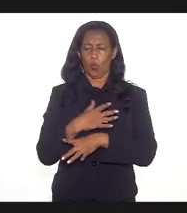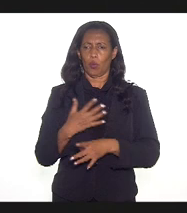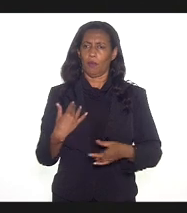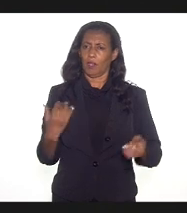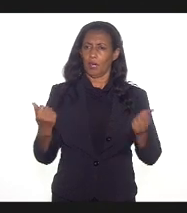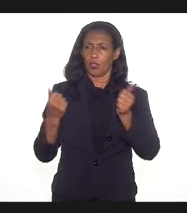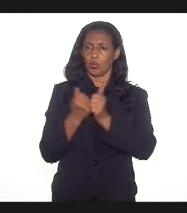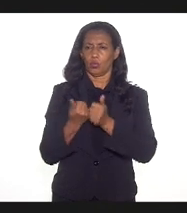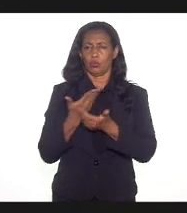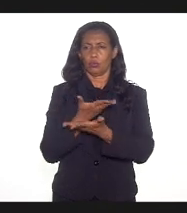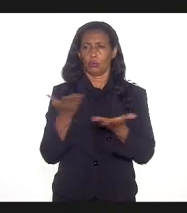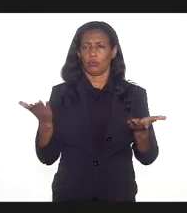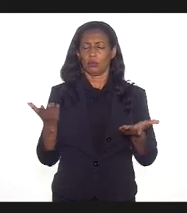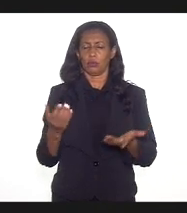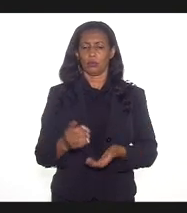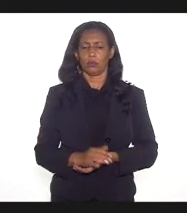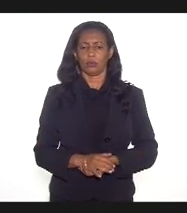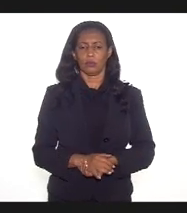junto com vocês.